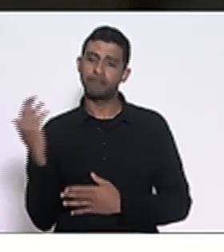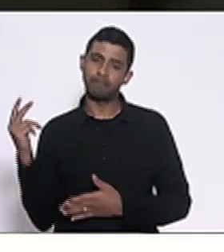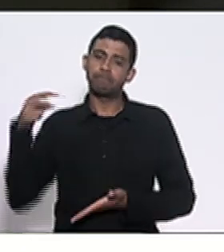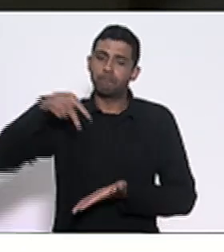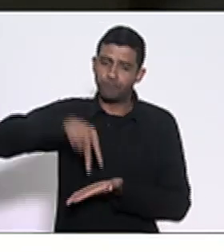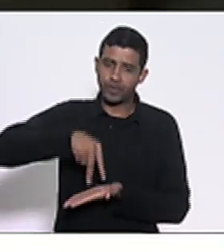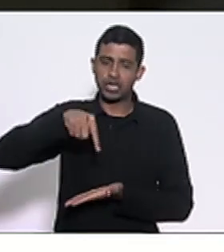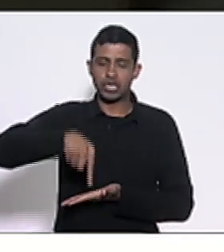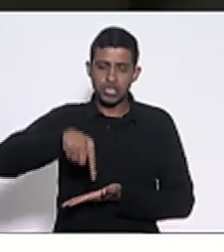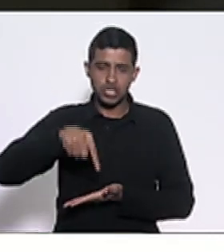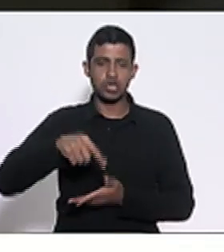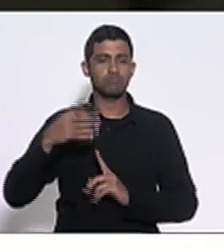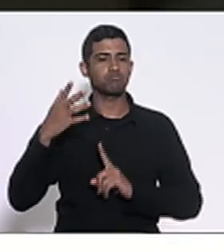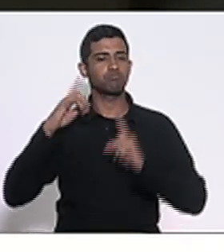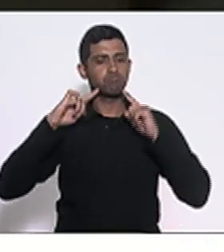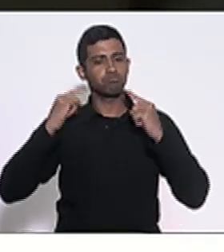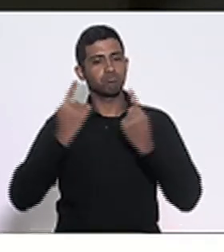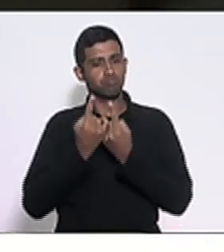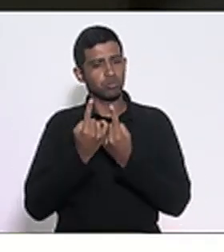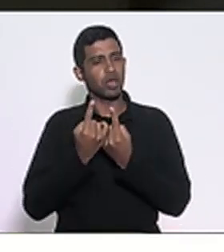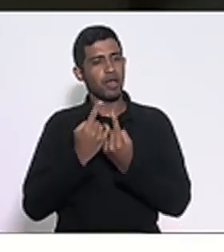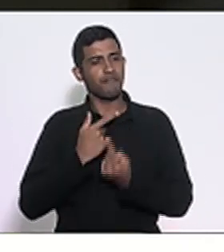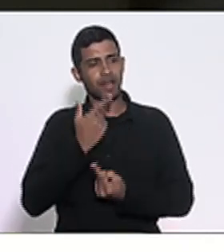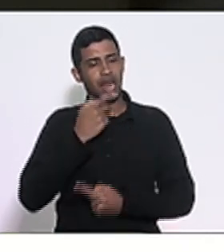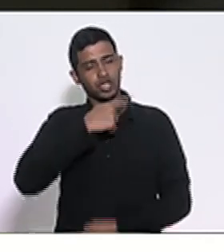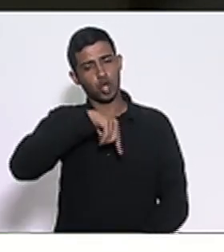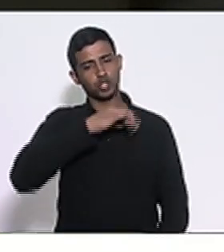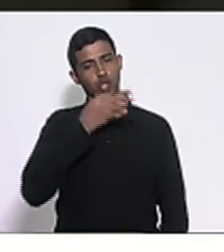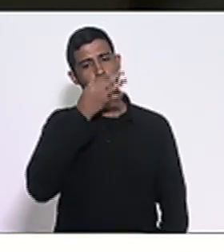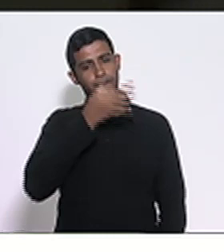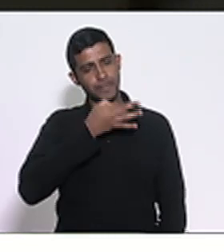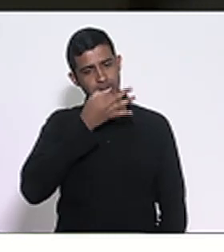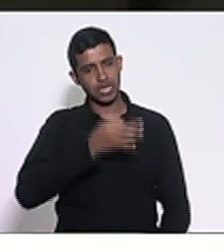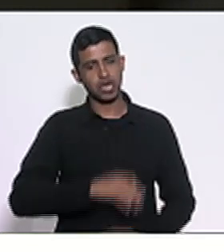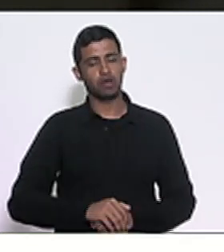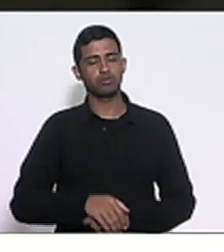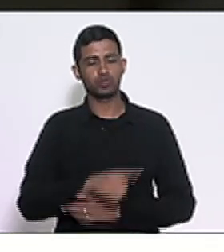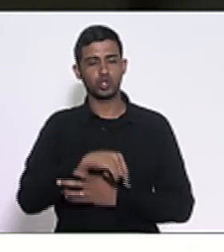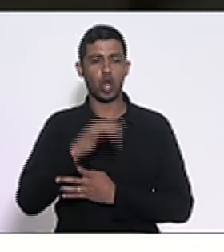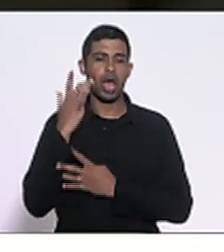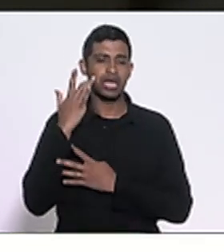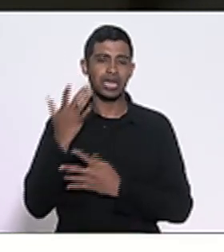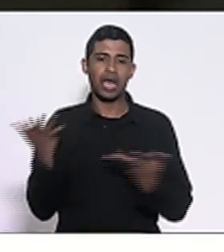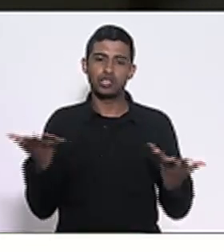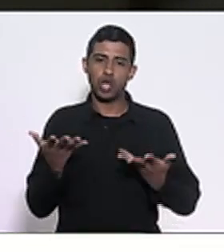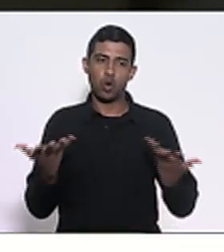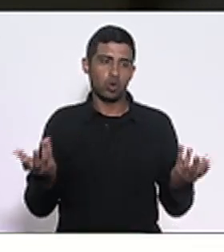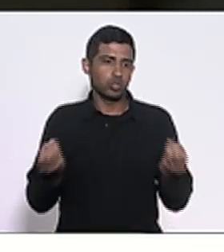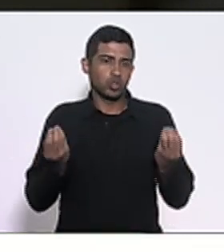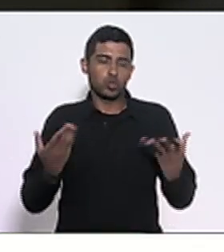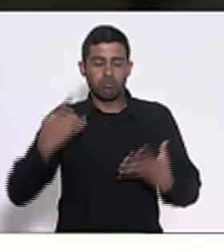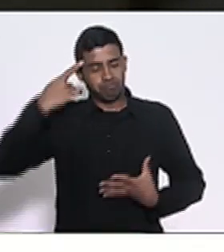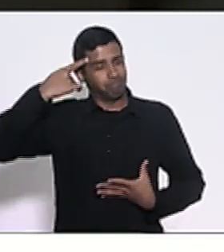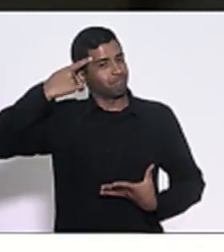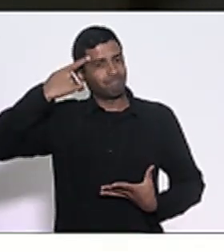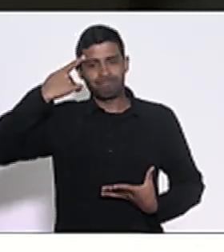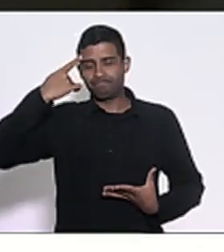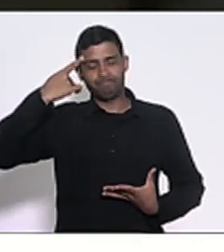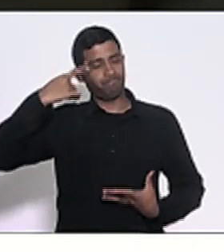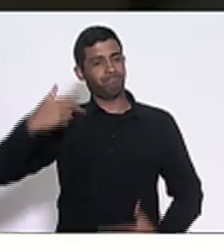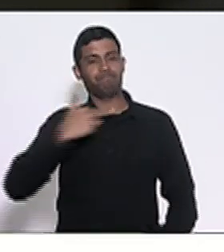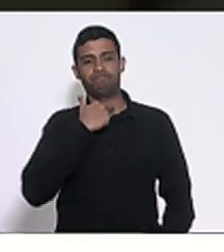que ressaltar esse nosso posicionamento, né, de que a gente acha que hoje é impensável que